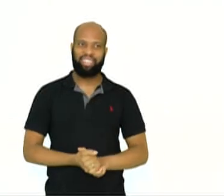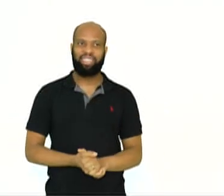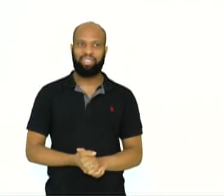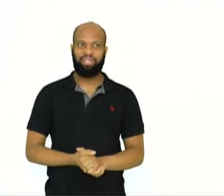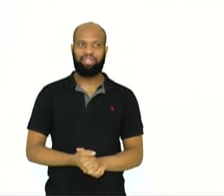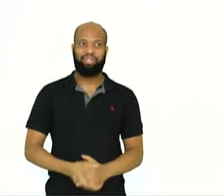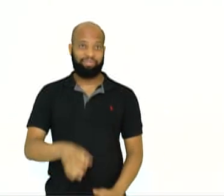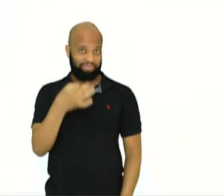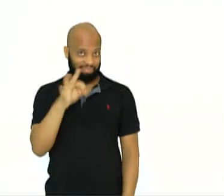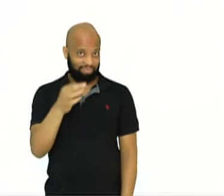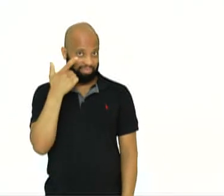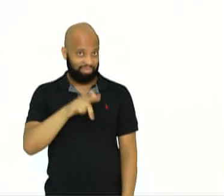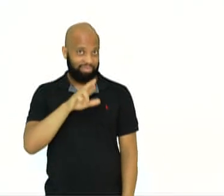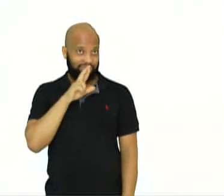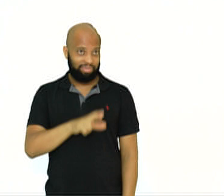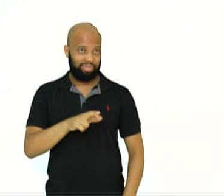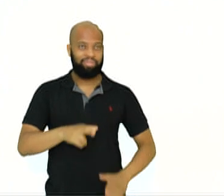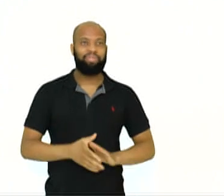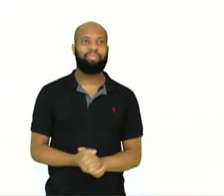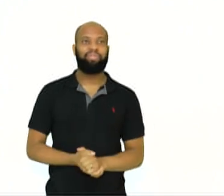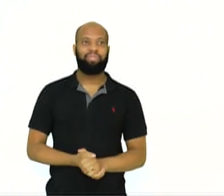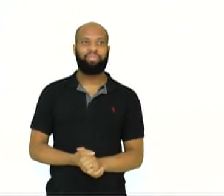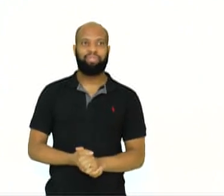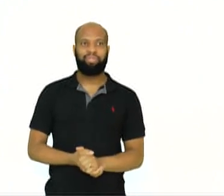Certo? Acertaram?